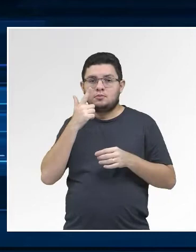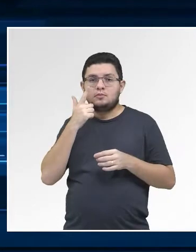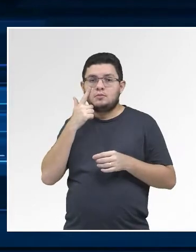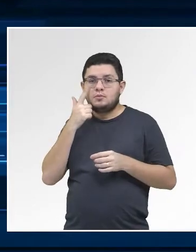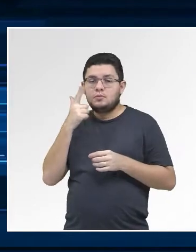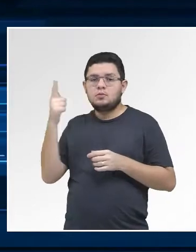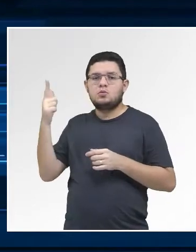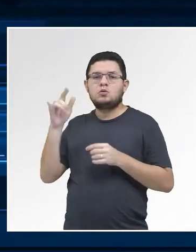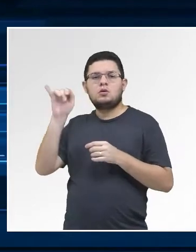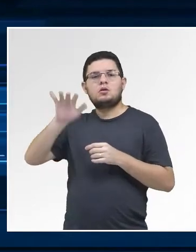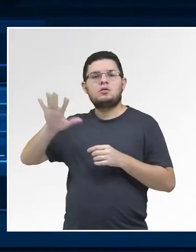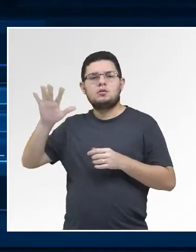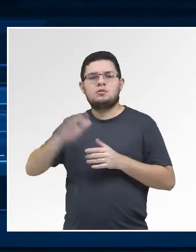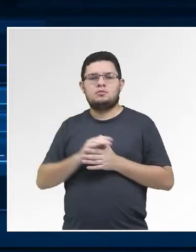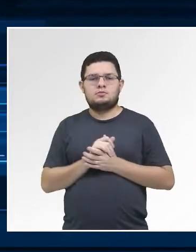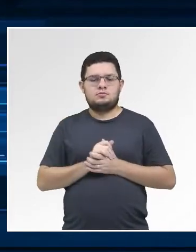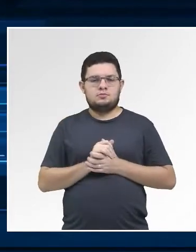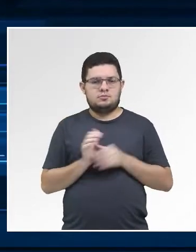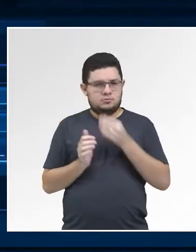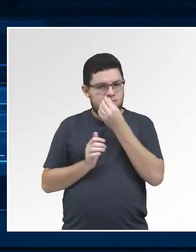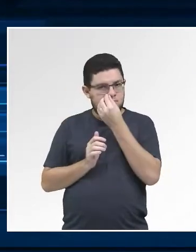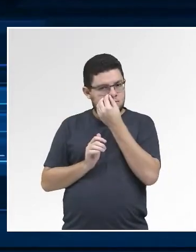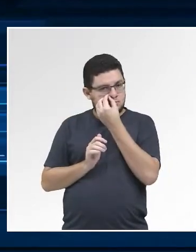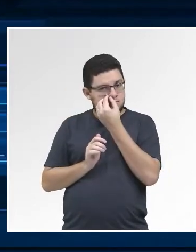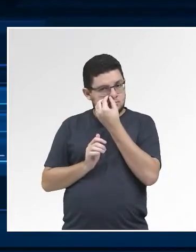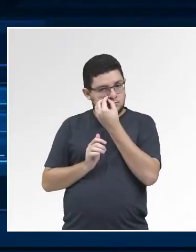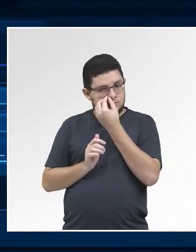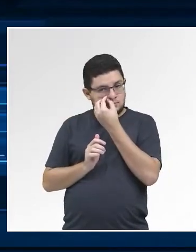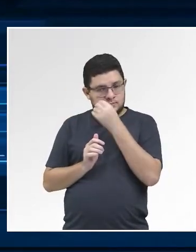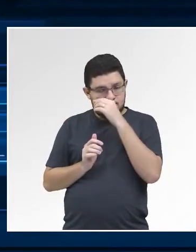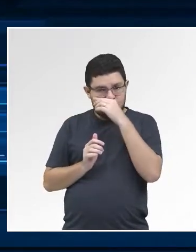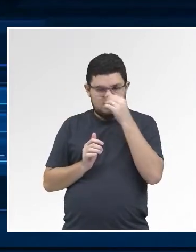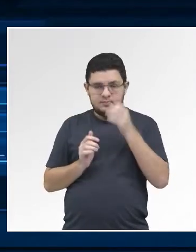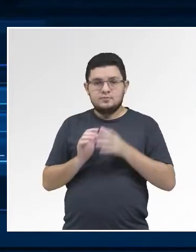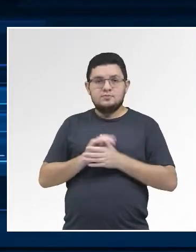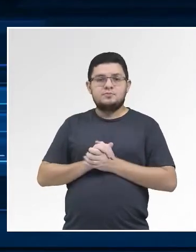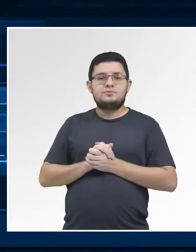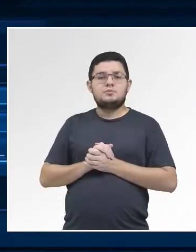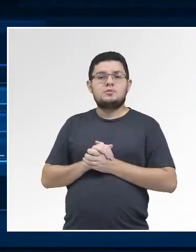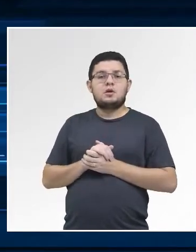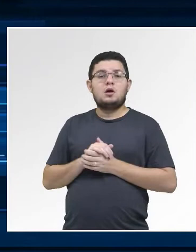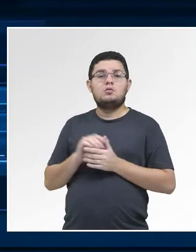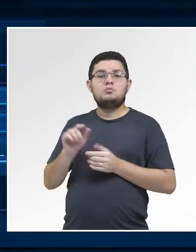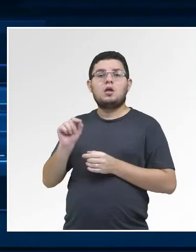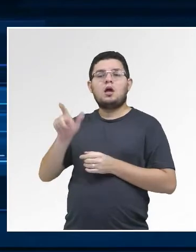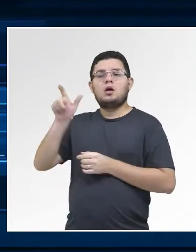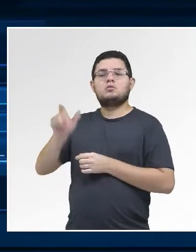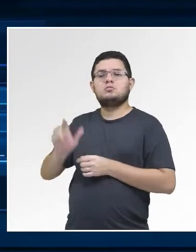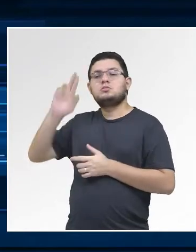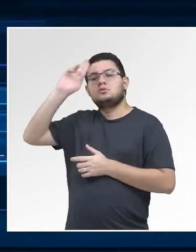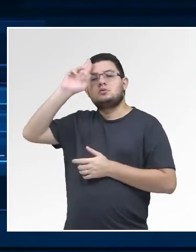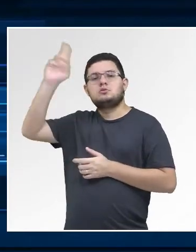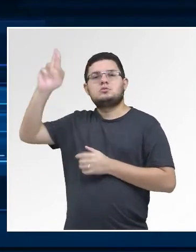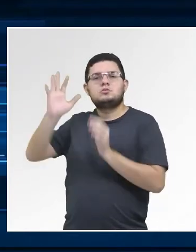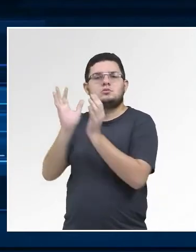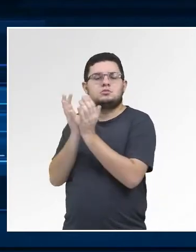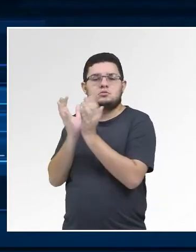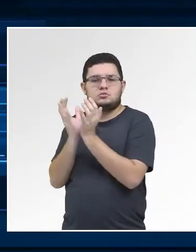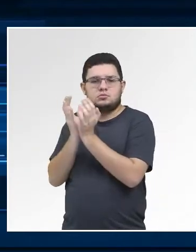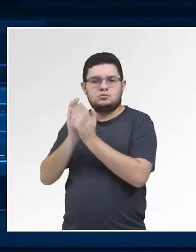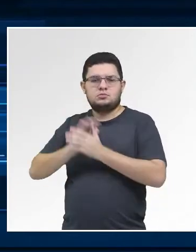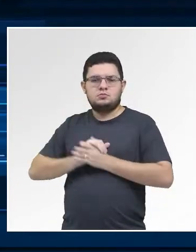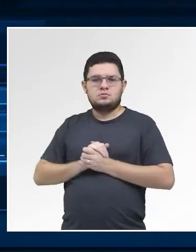is leading the group, né? Quem está liderando o grupo? Observem ali, ó, tem todos os personagens, e ali tem uma moça que